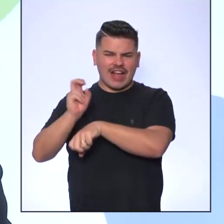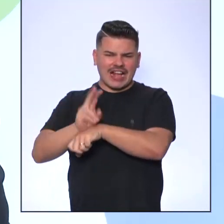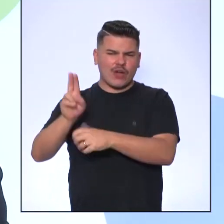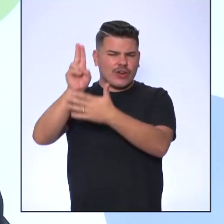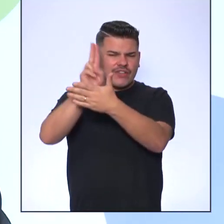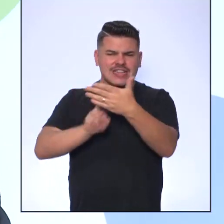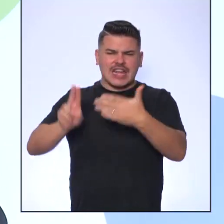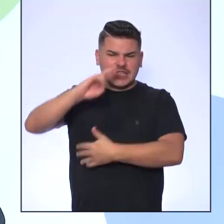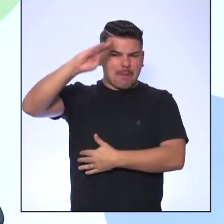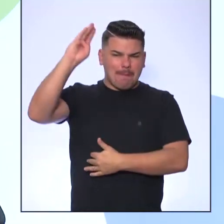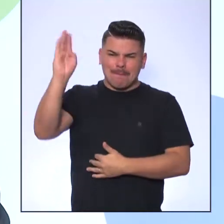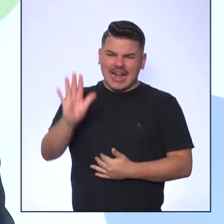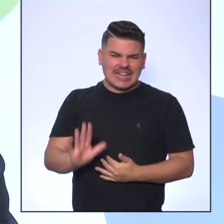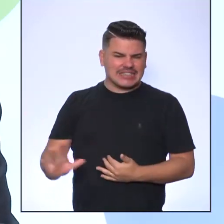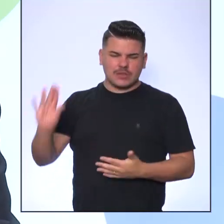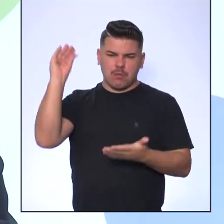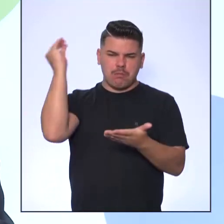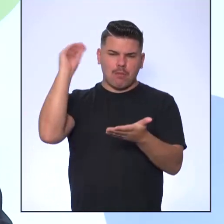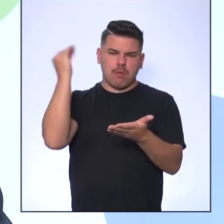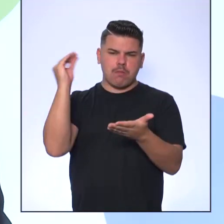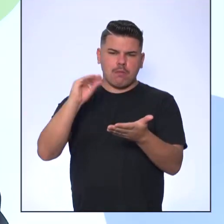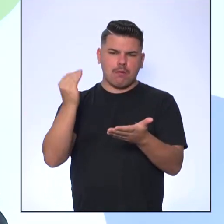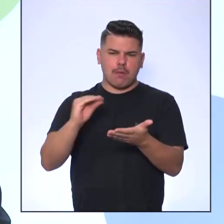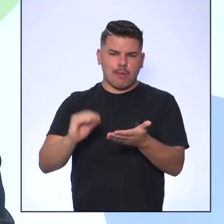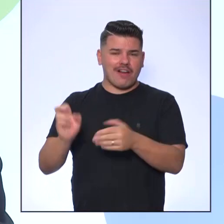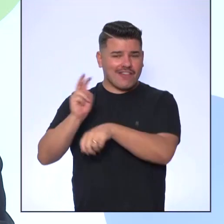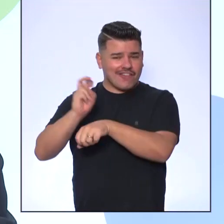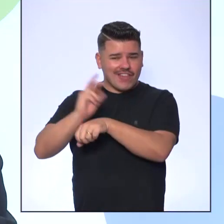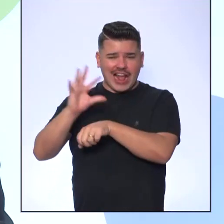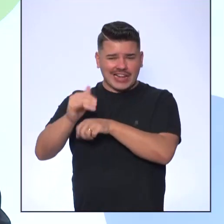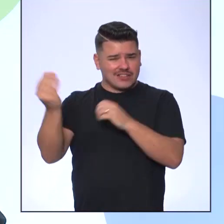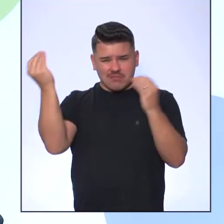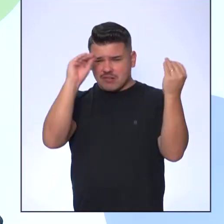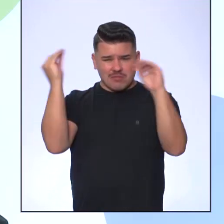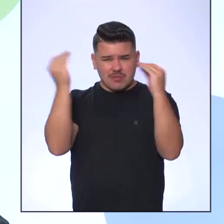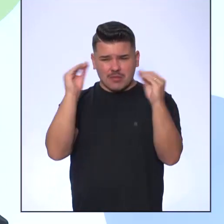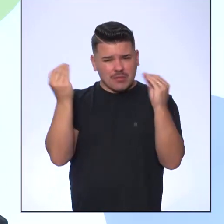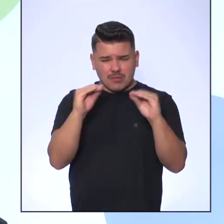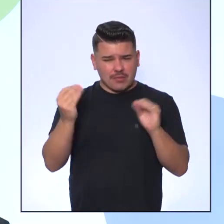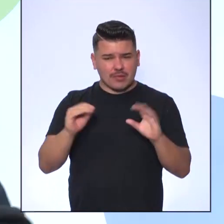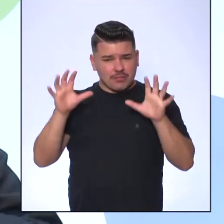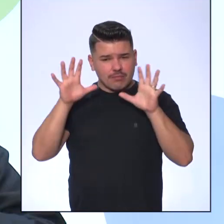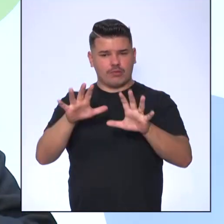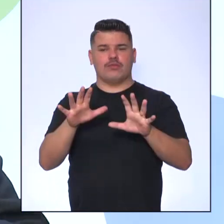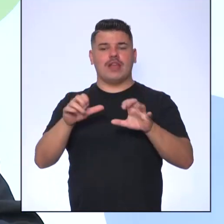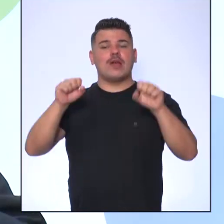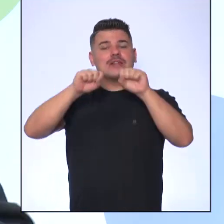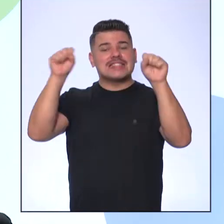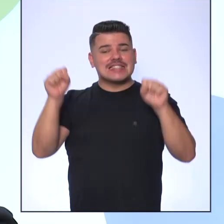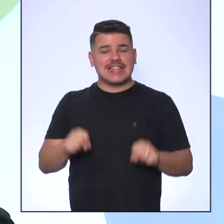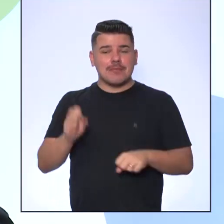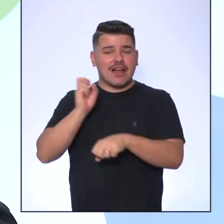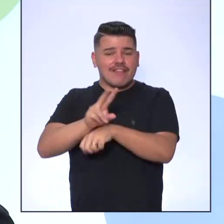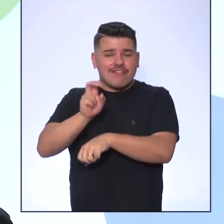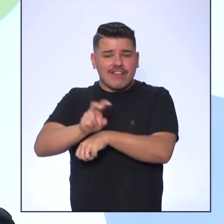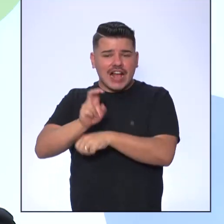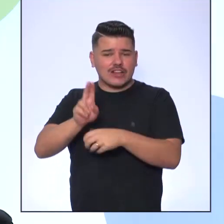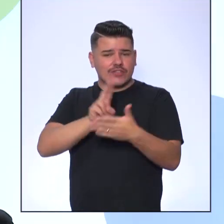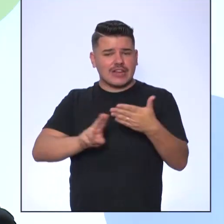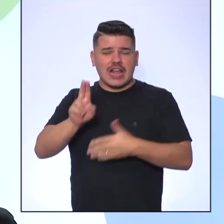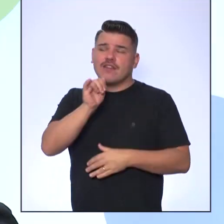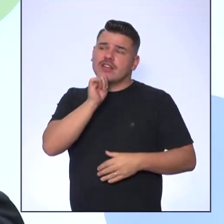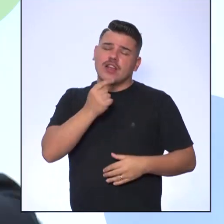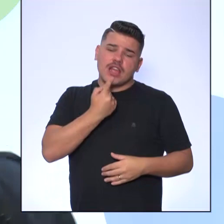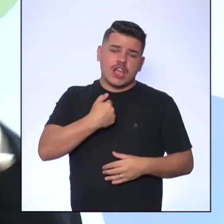universidades federais, até de outras universidades que acabam colocando suas vagas lá dentro. Então, por exemplo, eu quero fazer